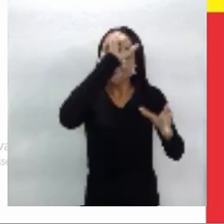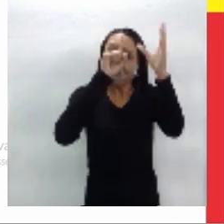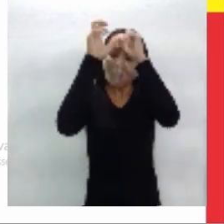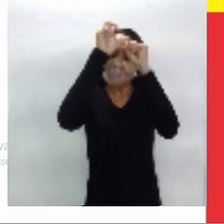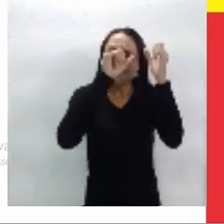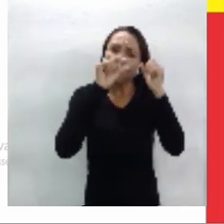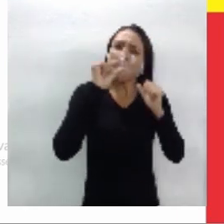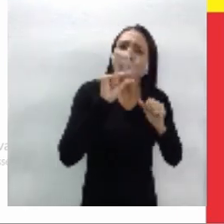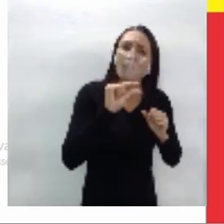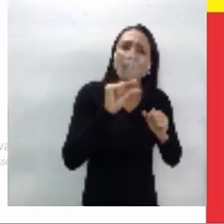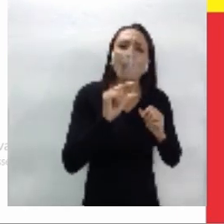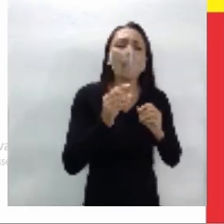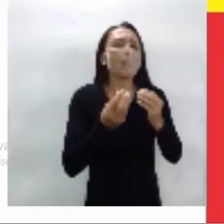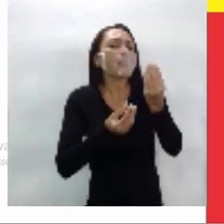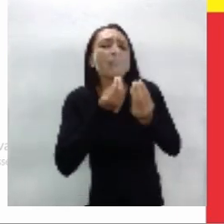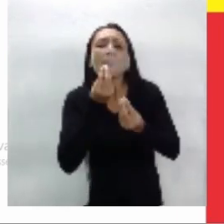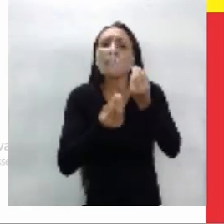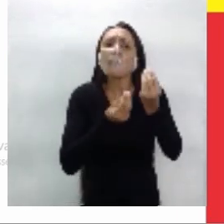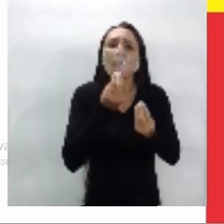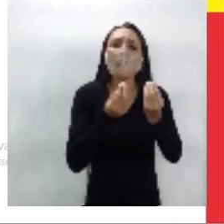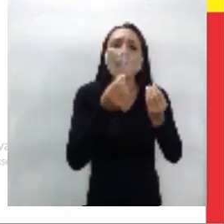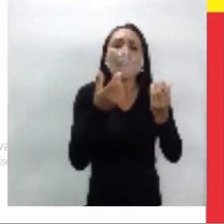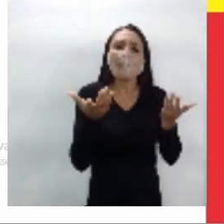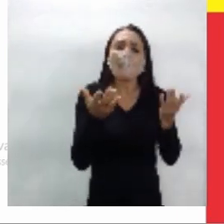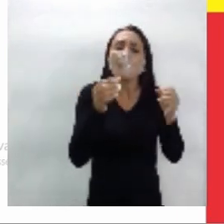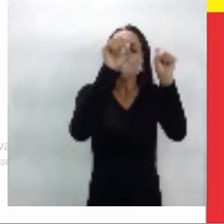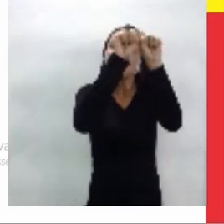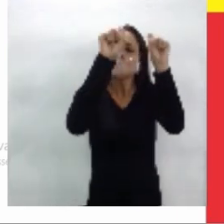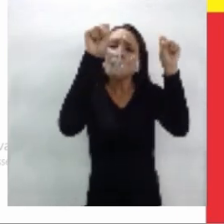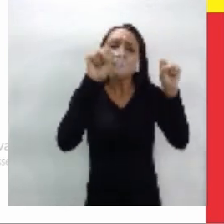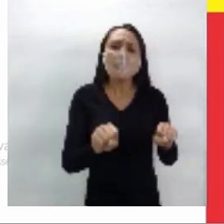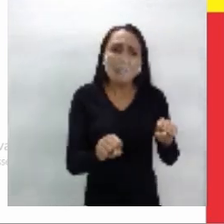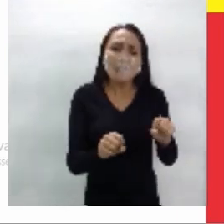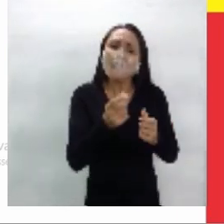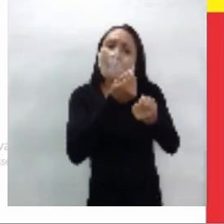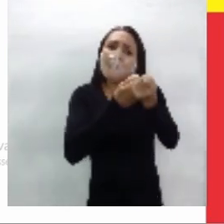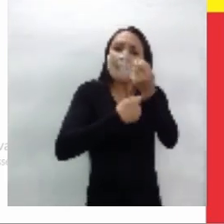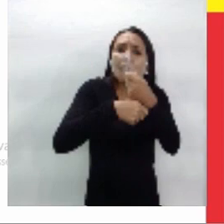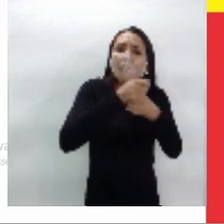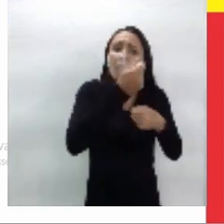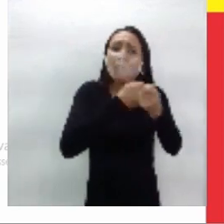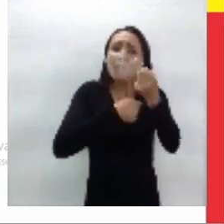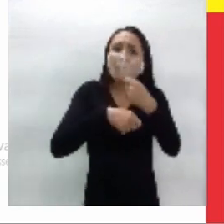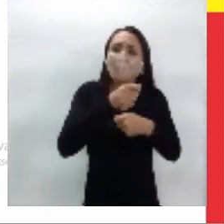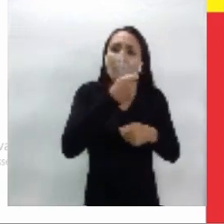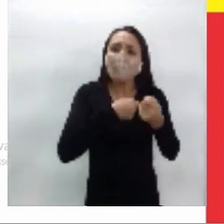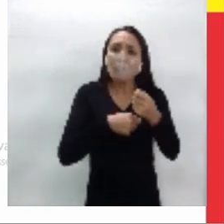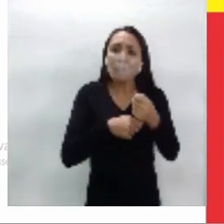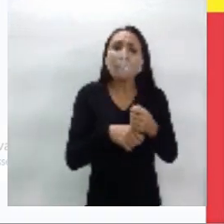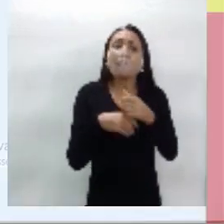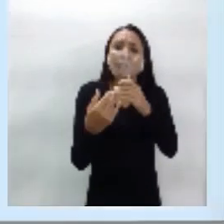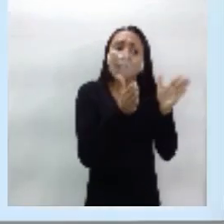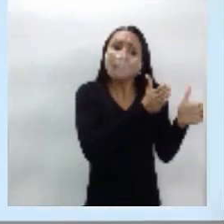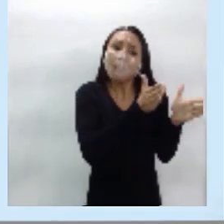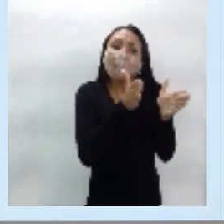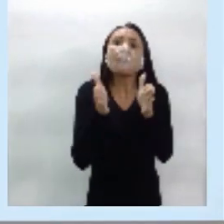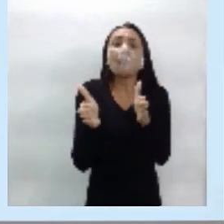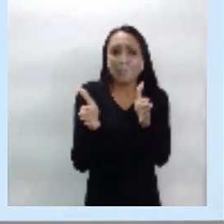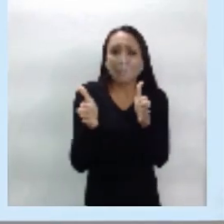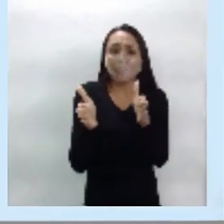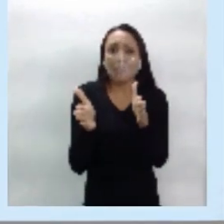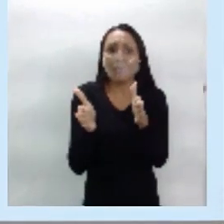já aprendeu um pouquinho de como era esse sistema econômico